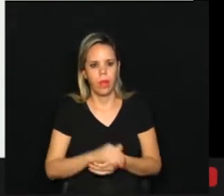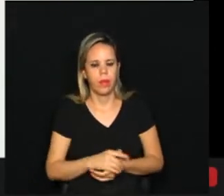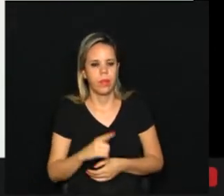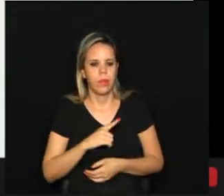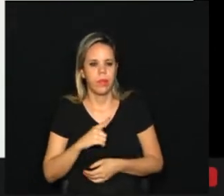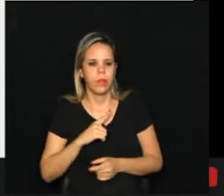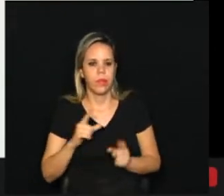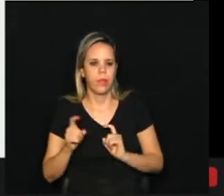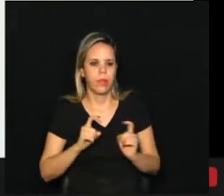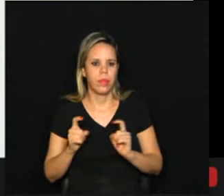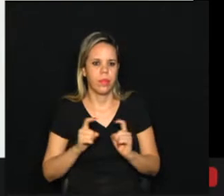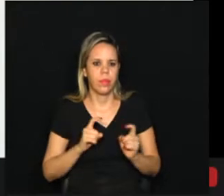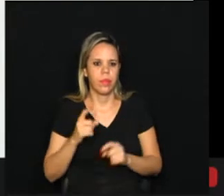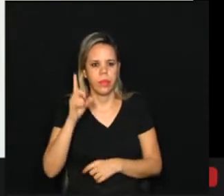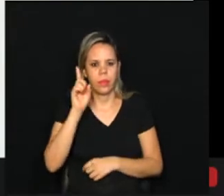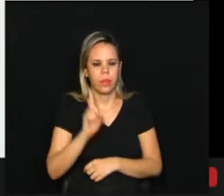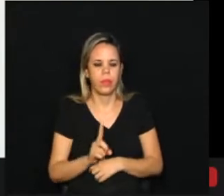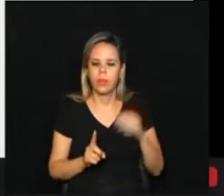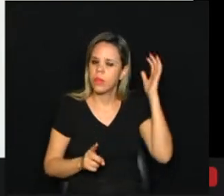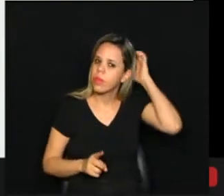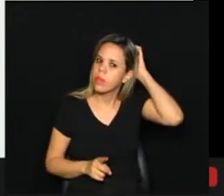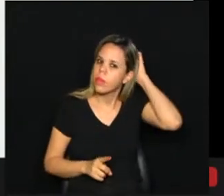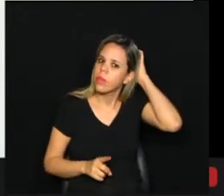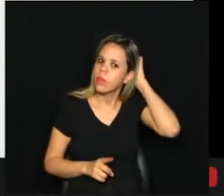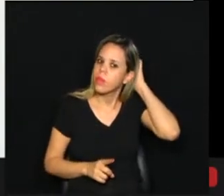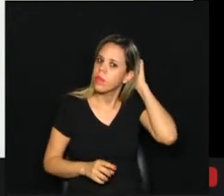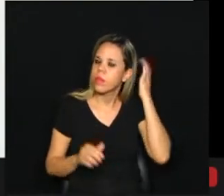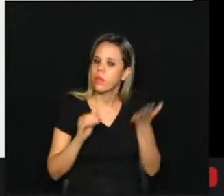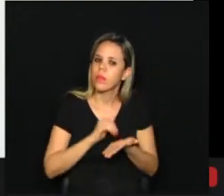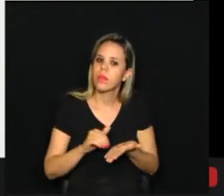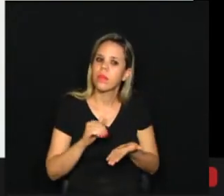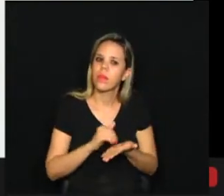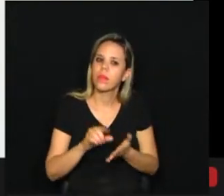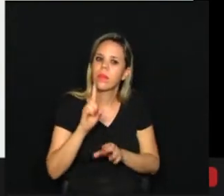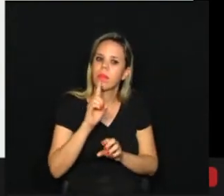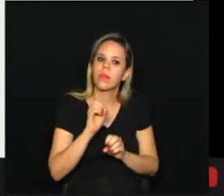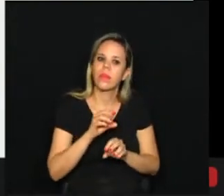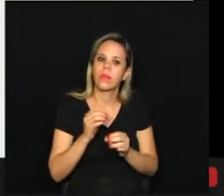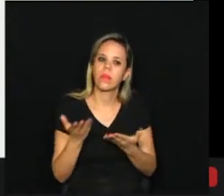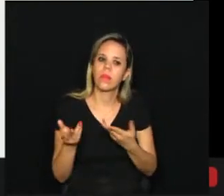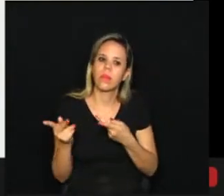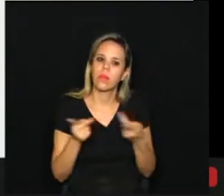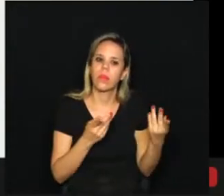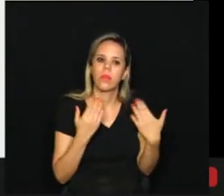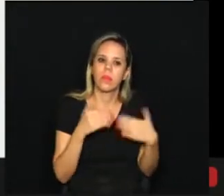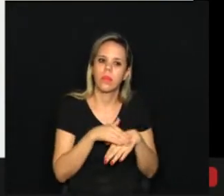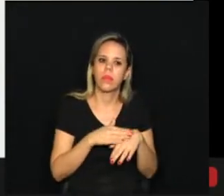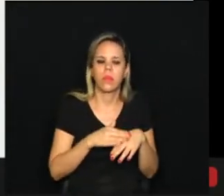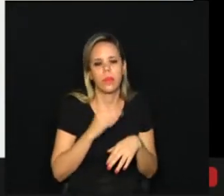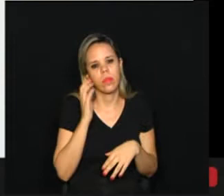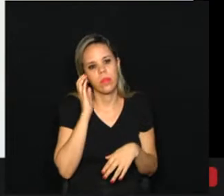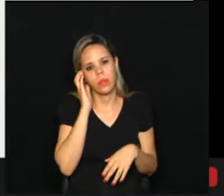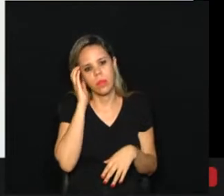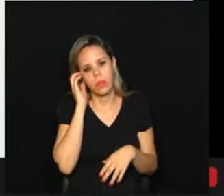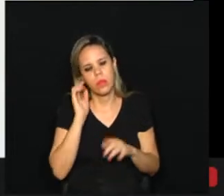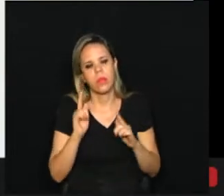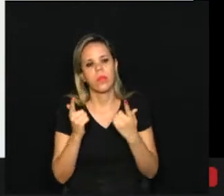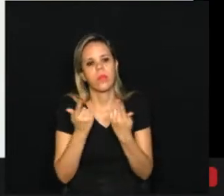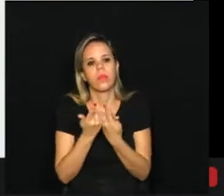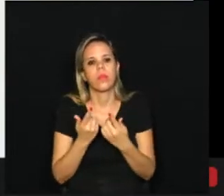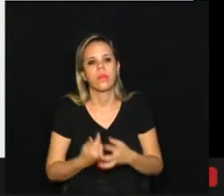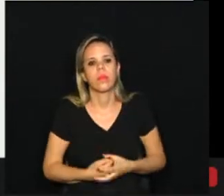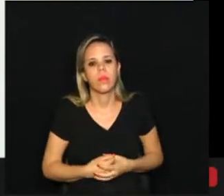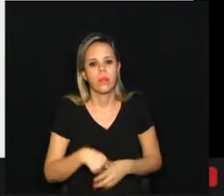uma reunião com a diretora, mas a diretoria de ensino é quem chamou para conversar. Esse grupo